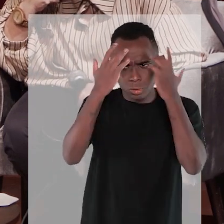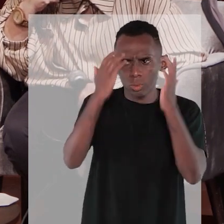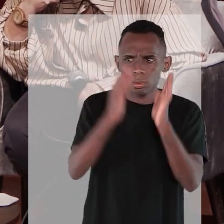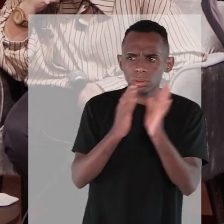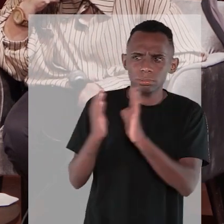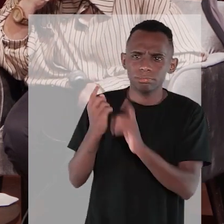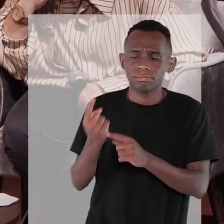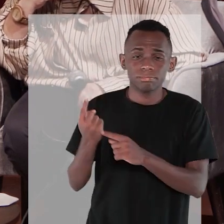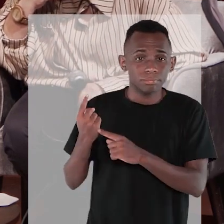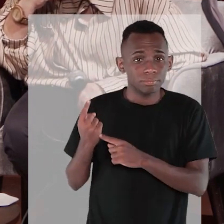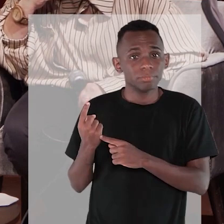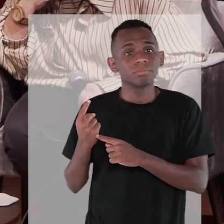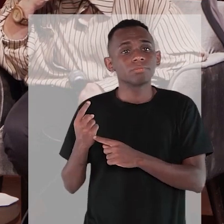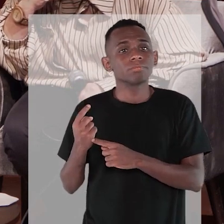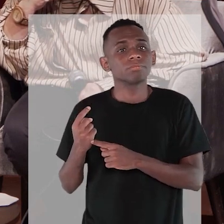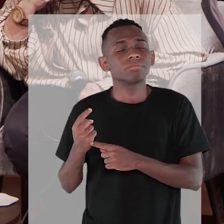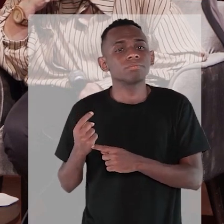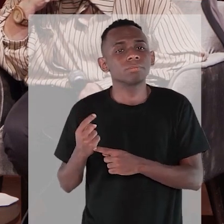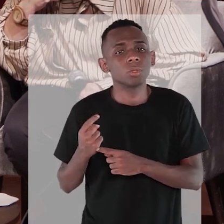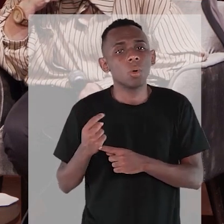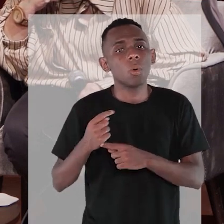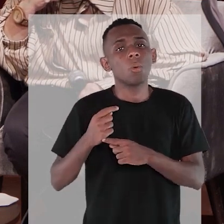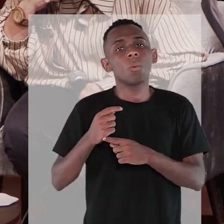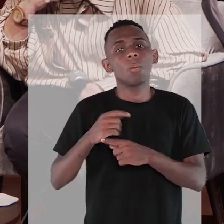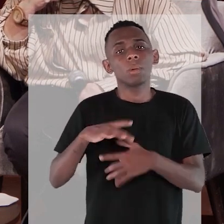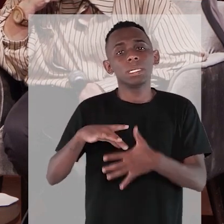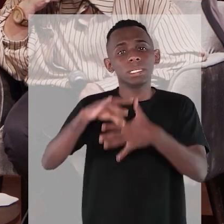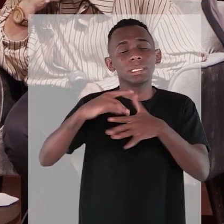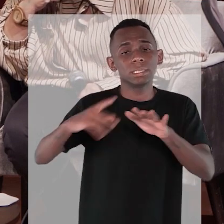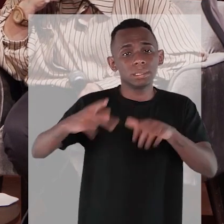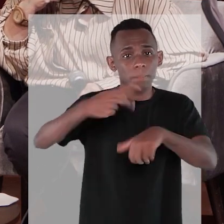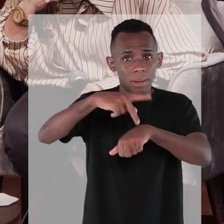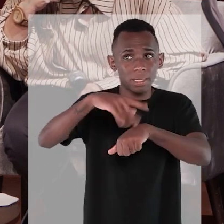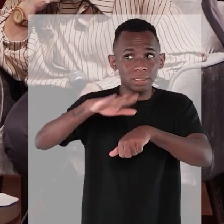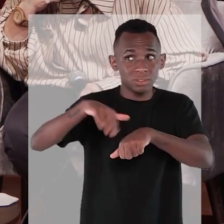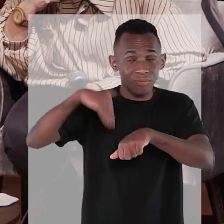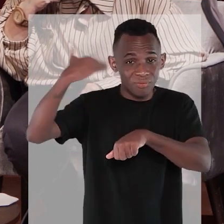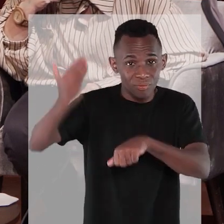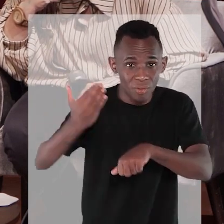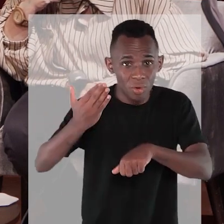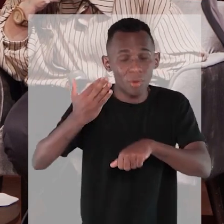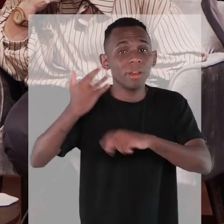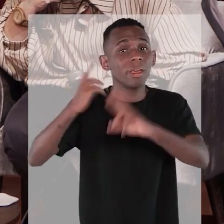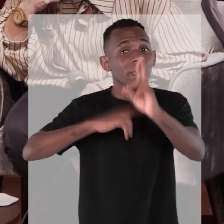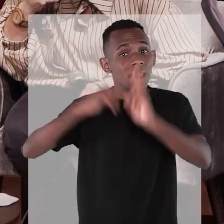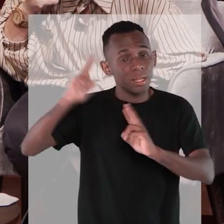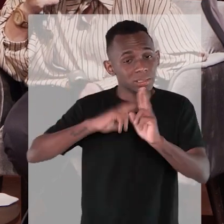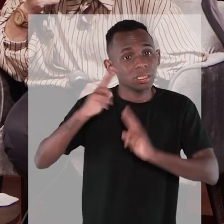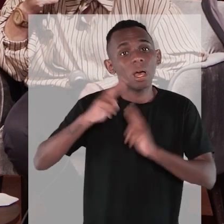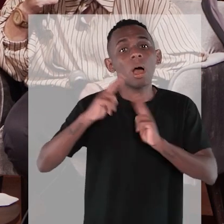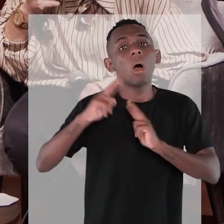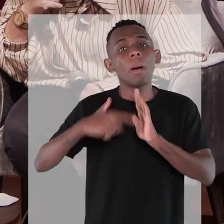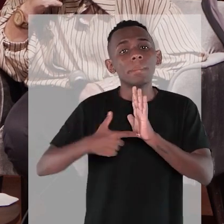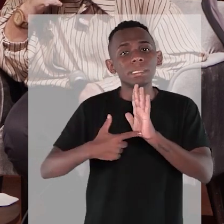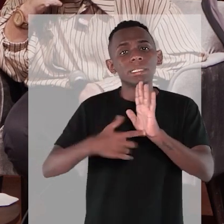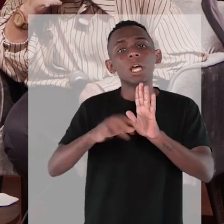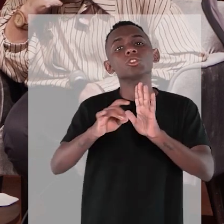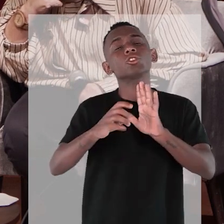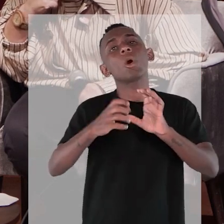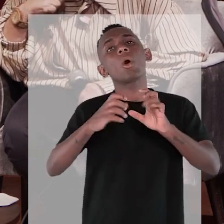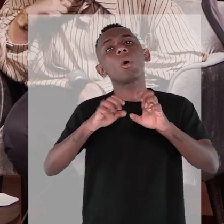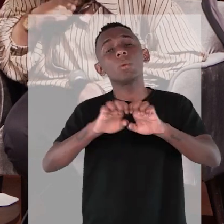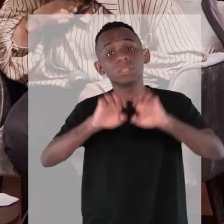pode discutir, né, Miguel, com Franco na Espanha, mas normalmente você tem, digamos, uma estrutura de base